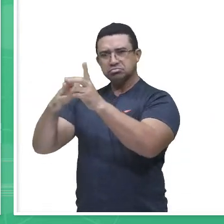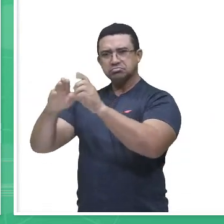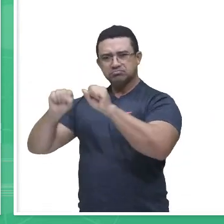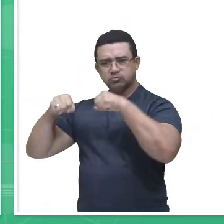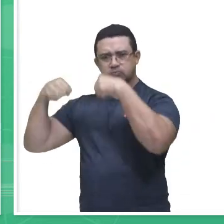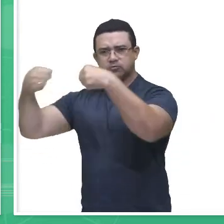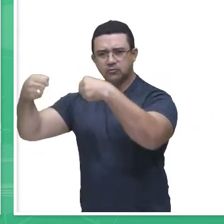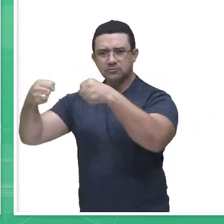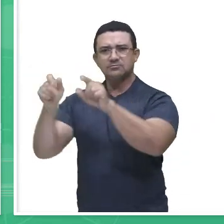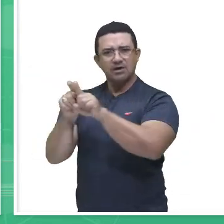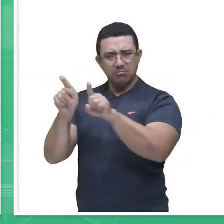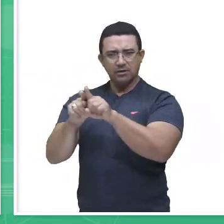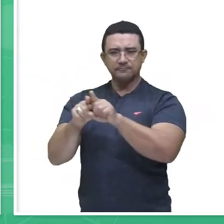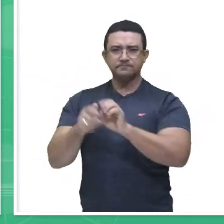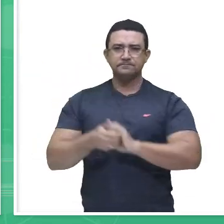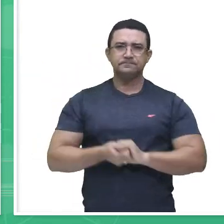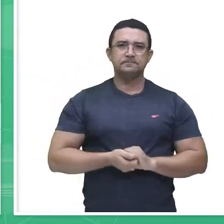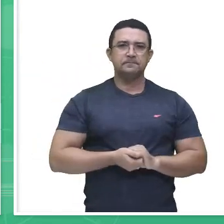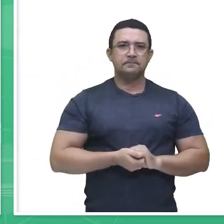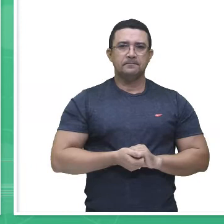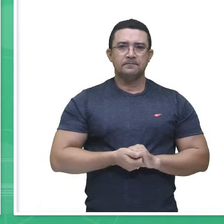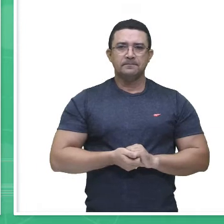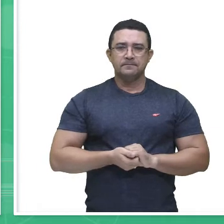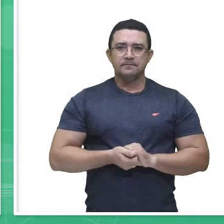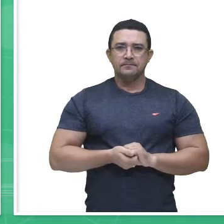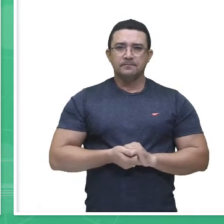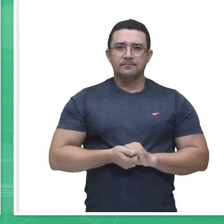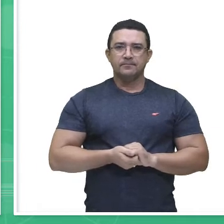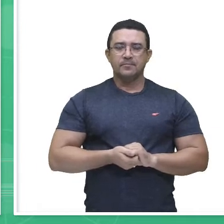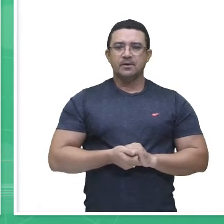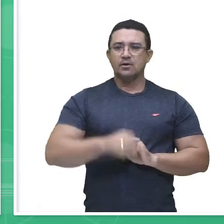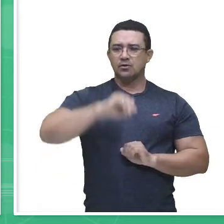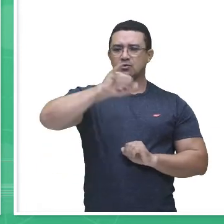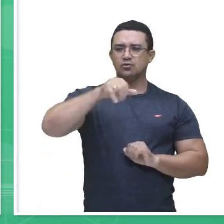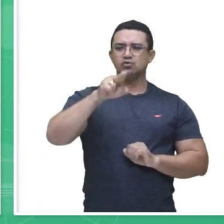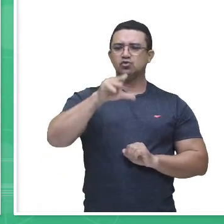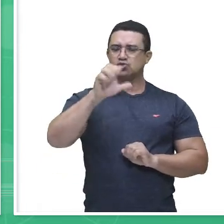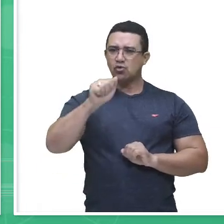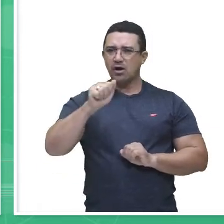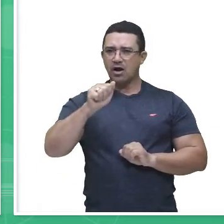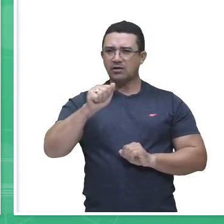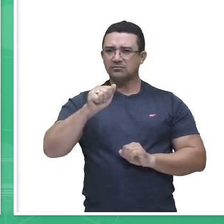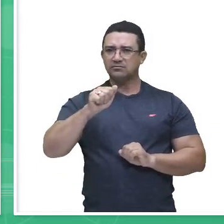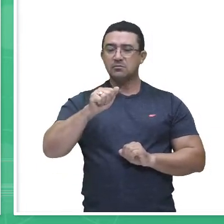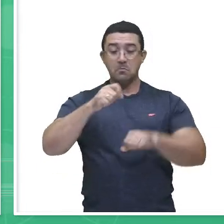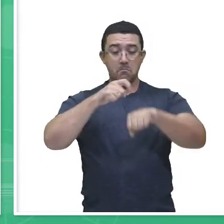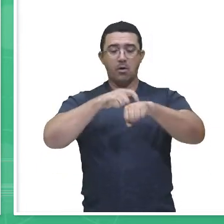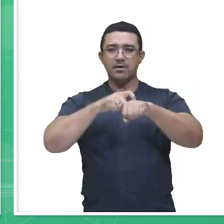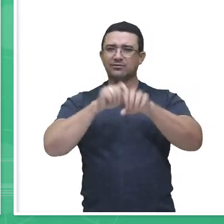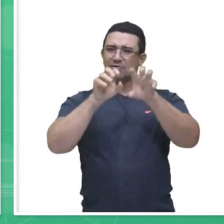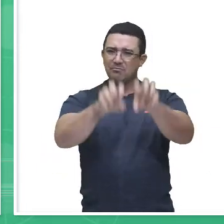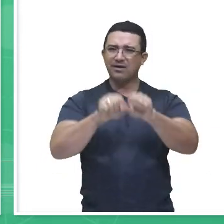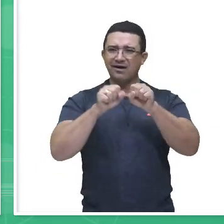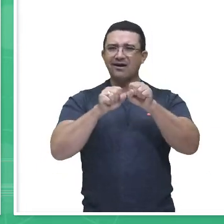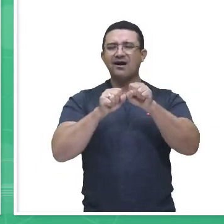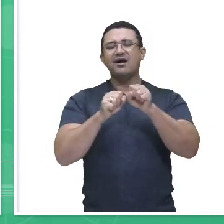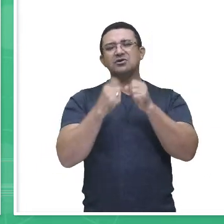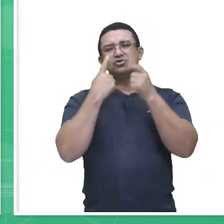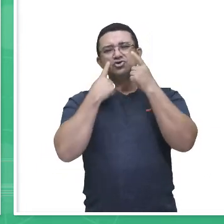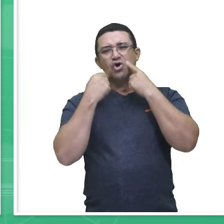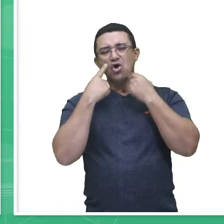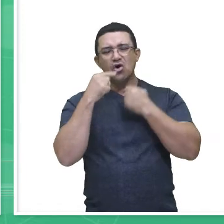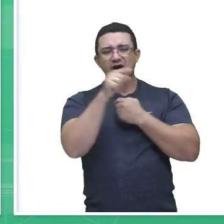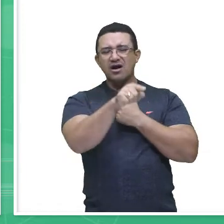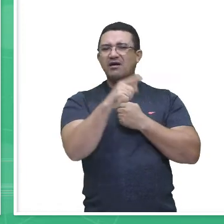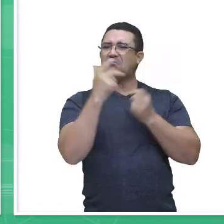ia acontecer nele, com ele, no momento em que ele foi capturado, ele chorou. Então ele se mostrou fraco,